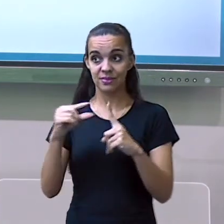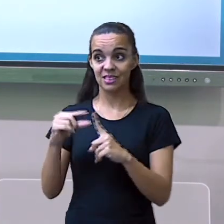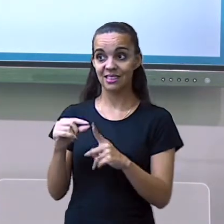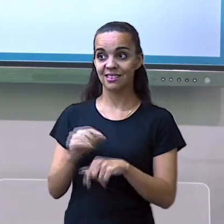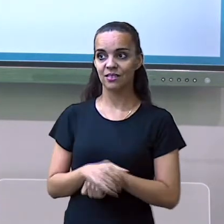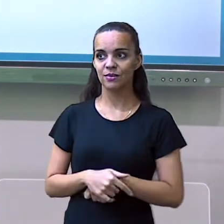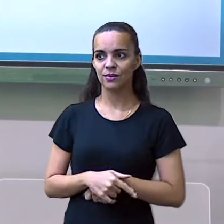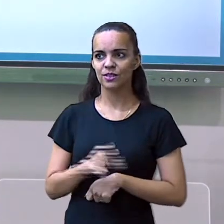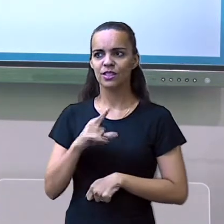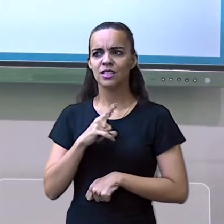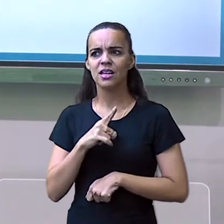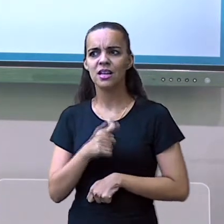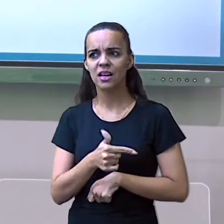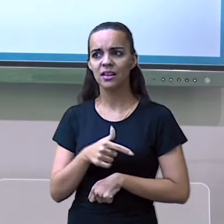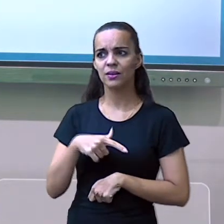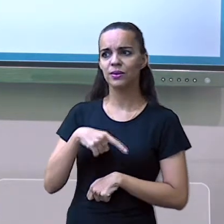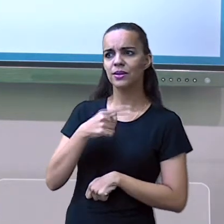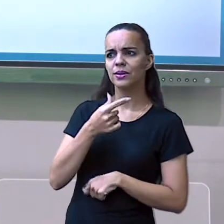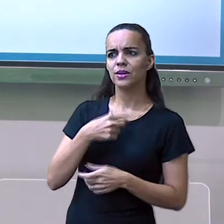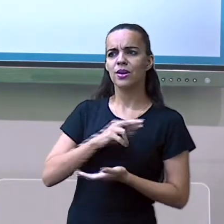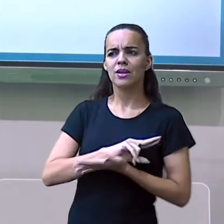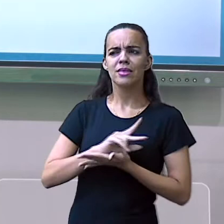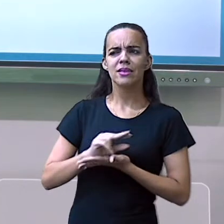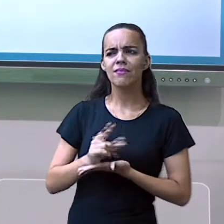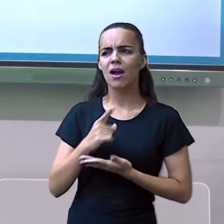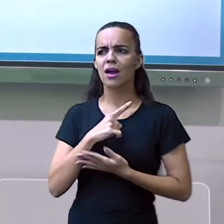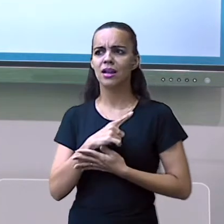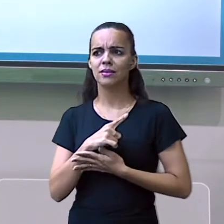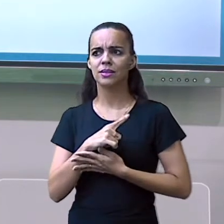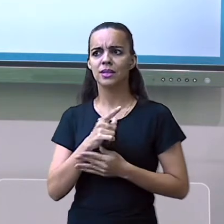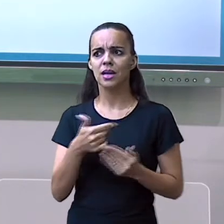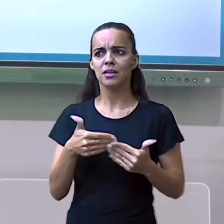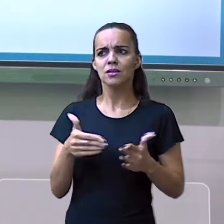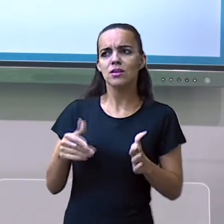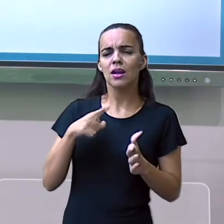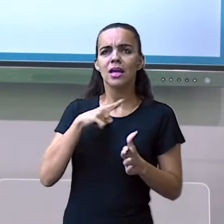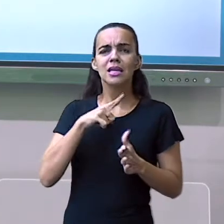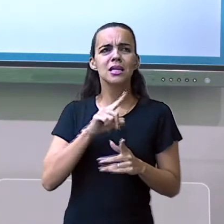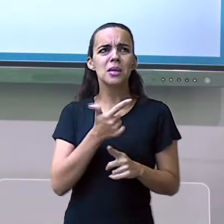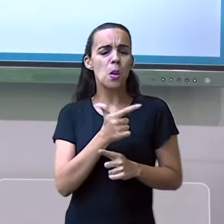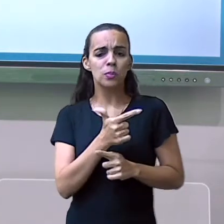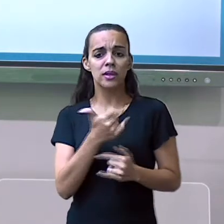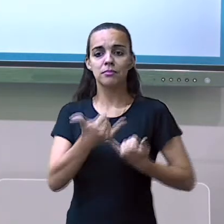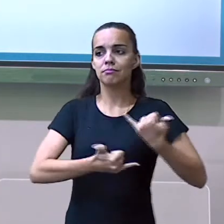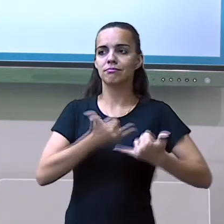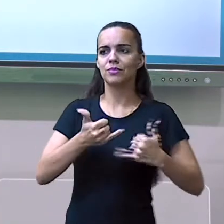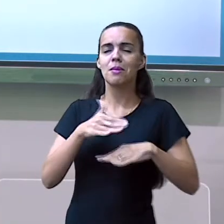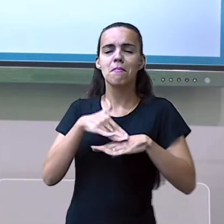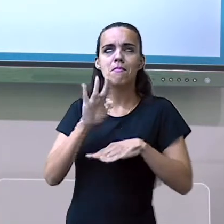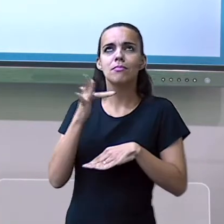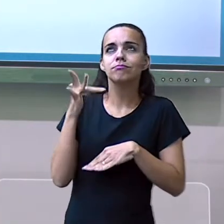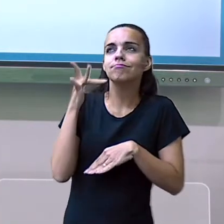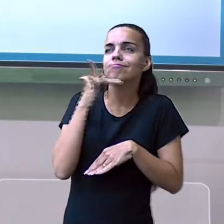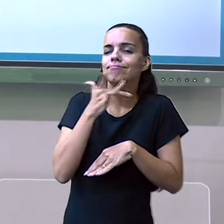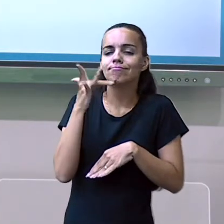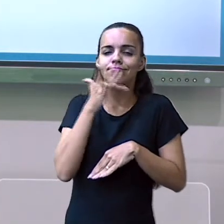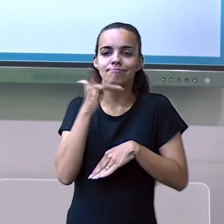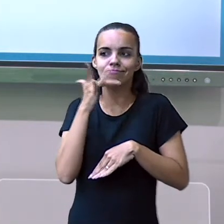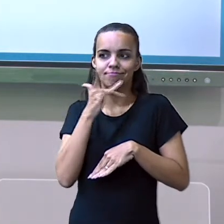Eu garanto, caro leitor, que não há brincadeira mais gostosa